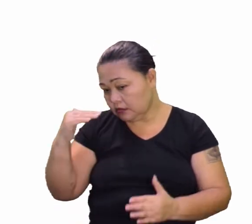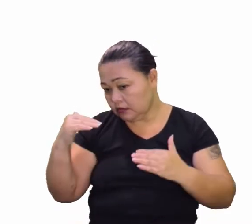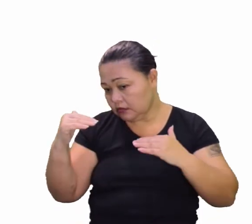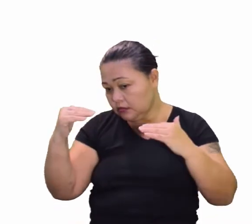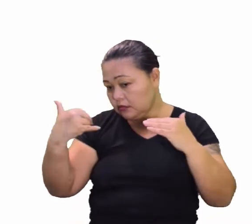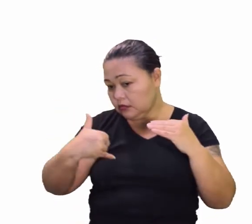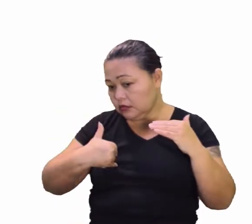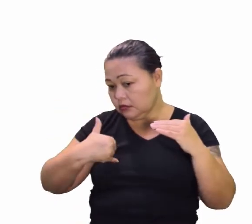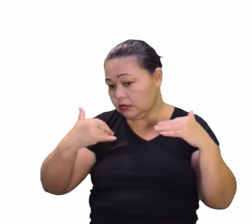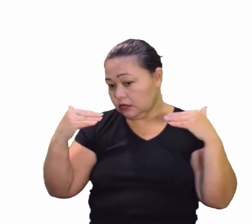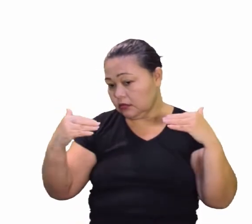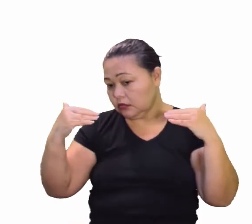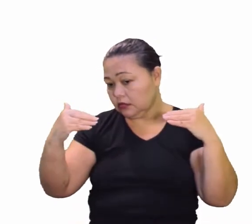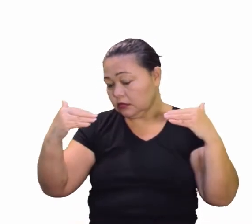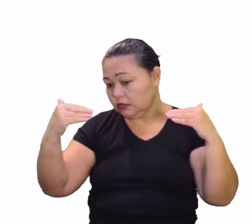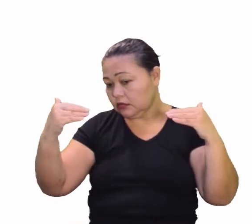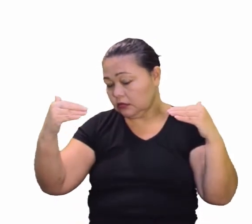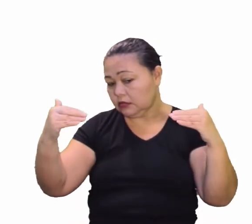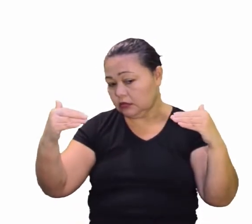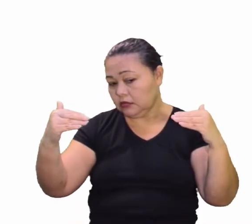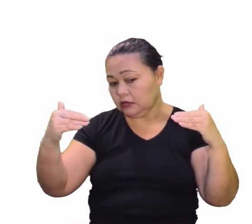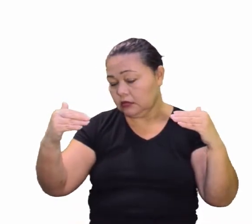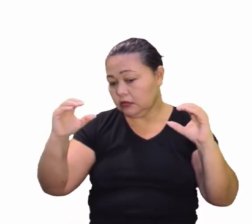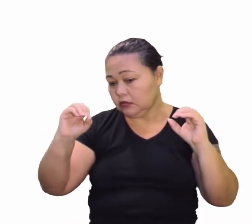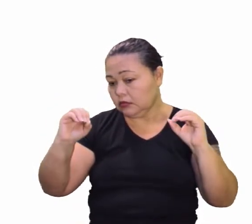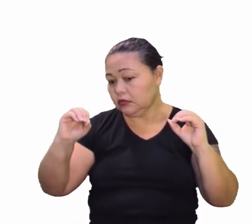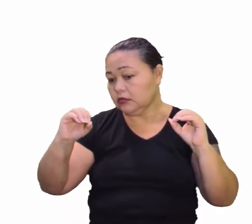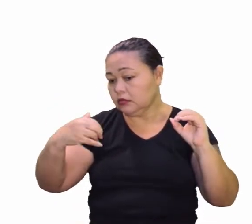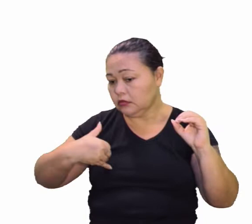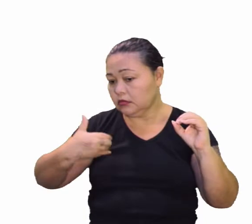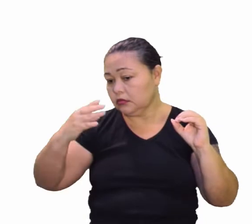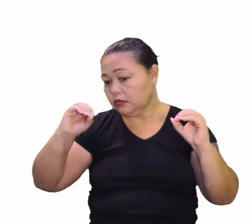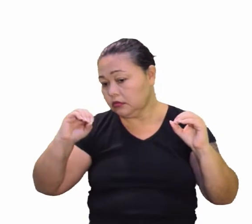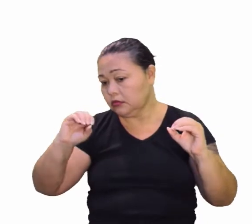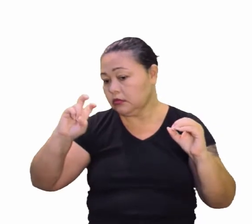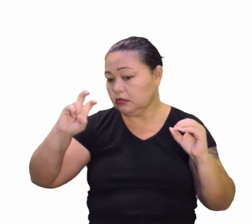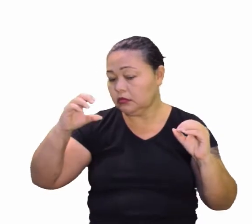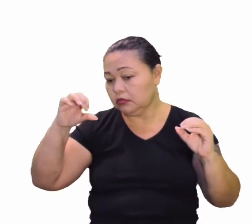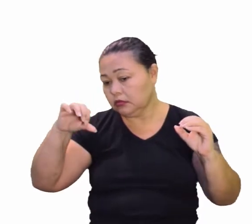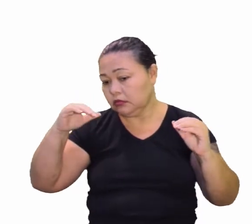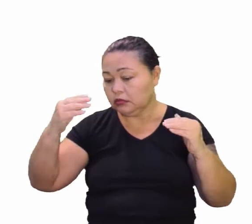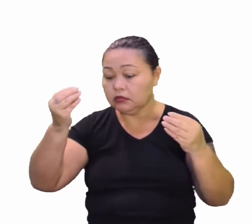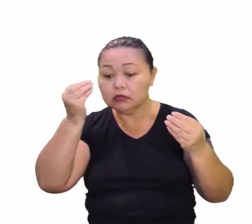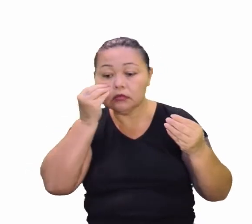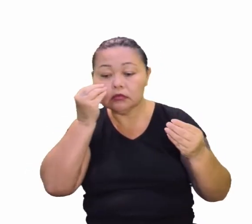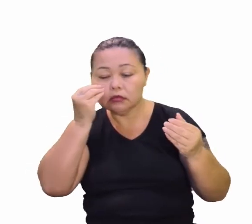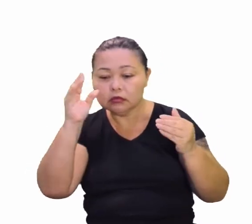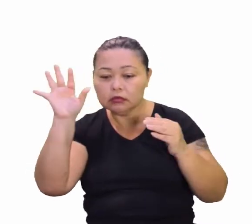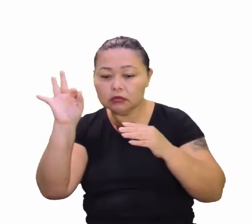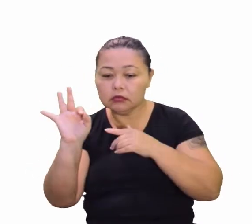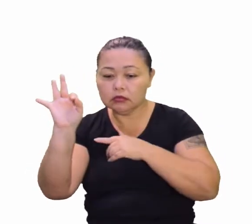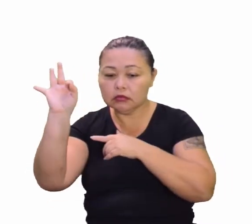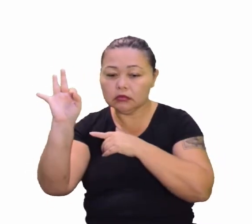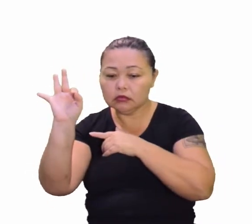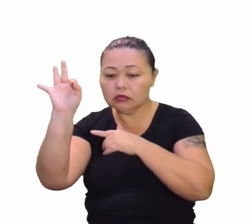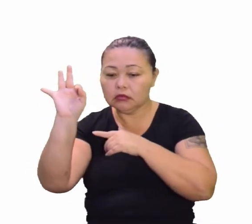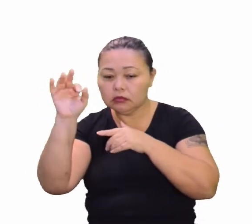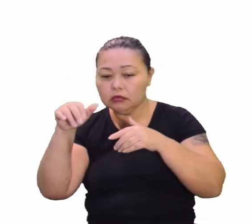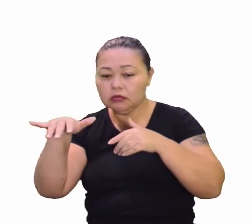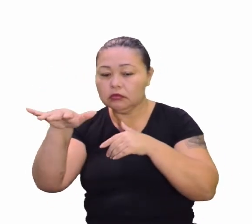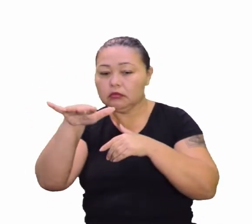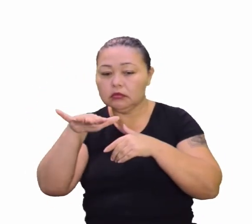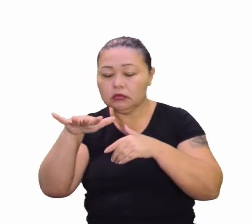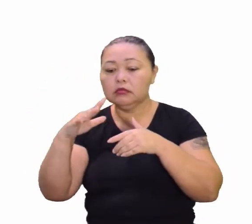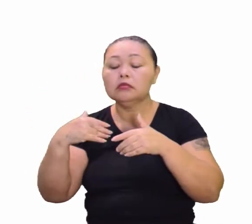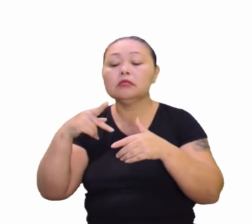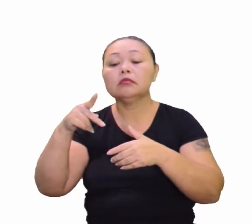faixas etárias de 0 a 4 anos, de 5 a 9 anos, e a gente vai verificando o percentual da